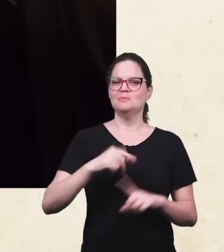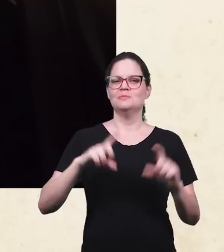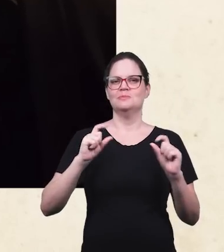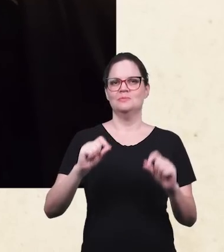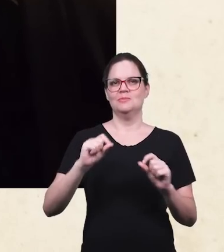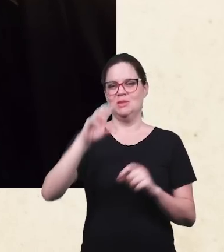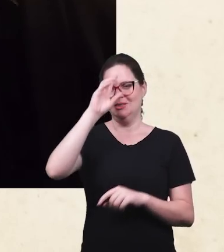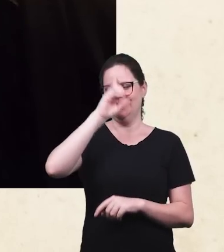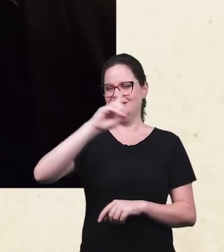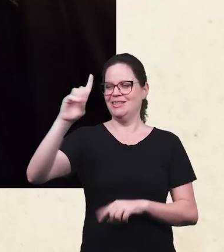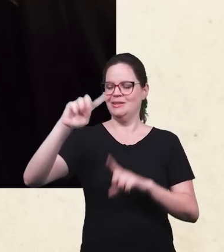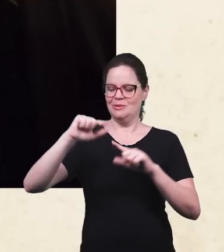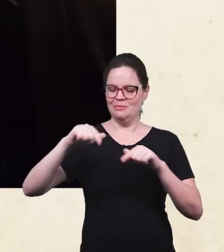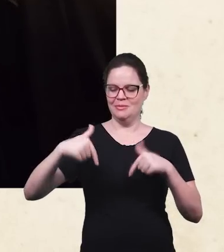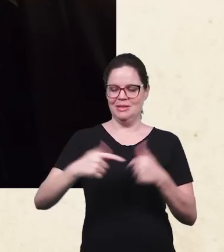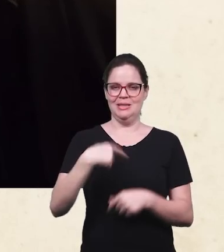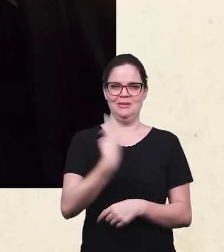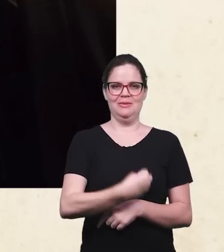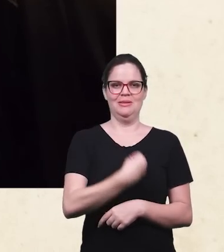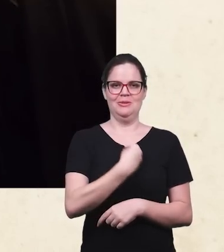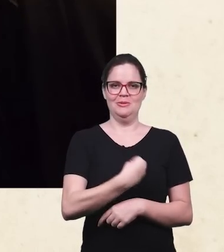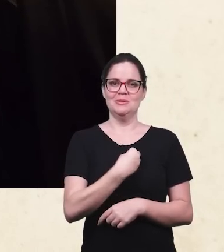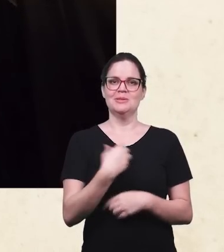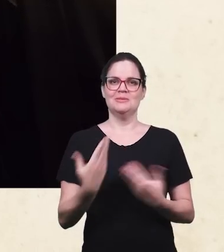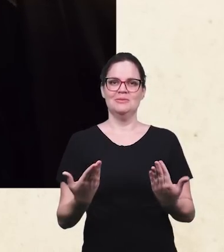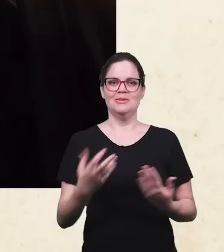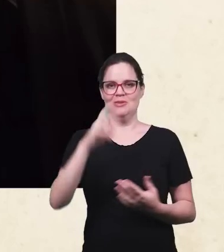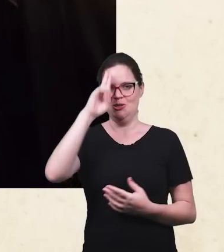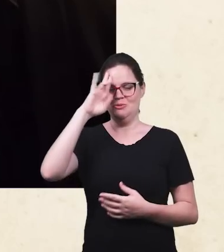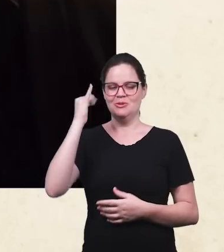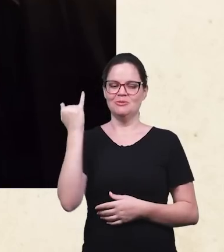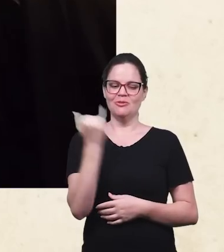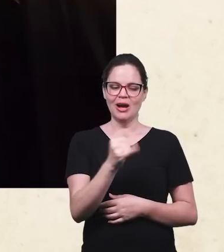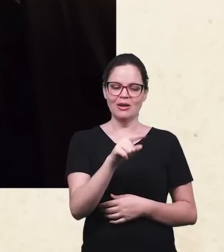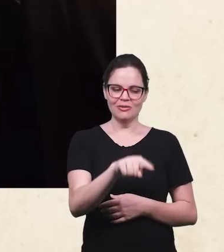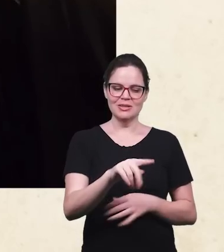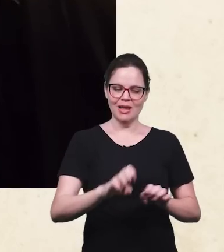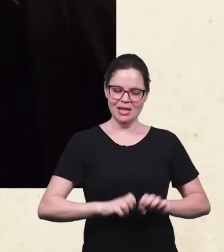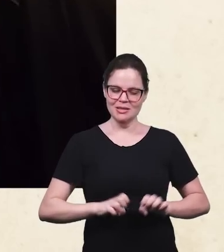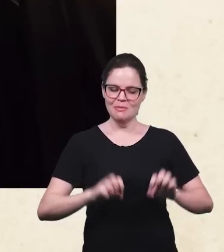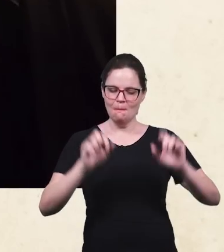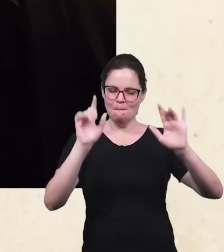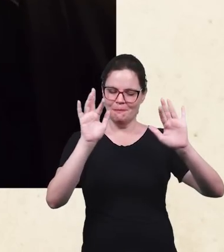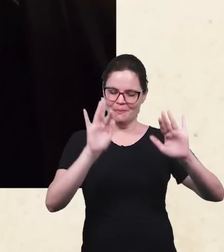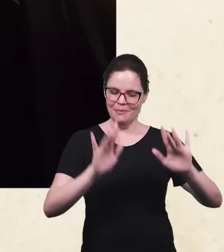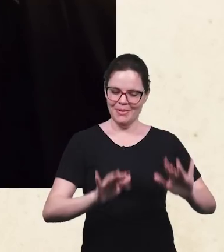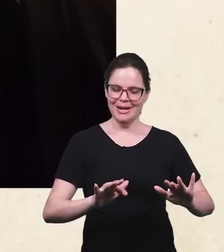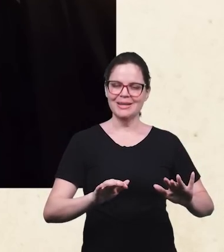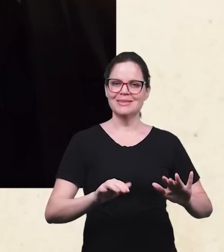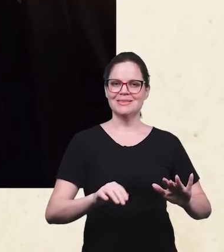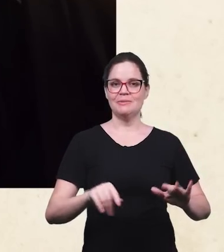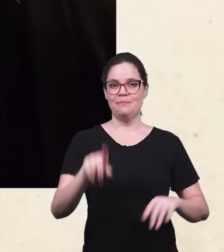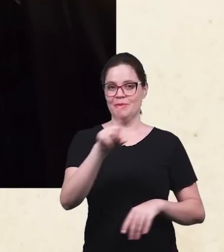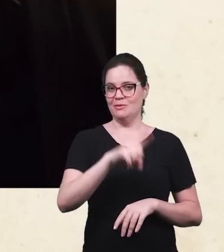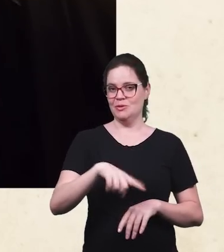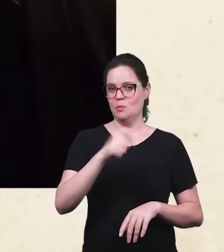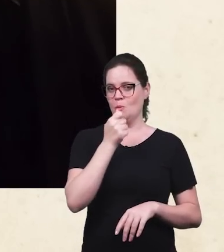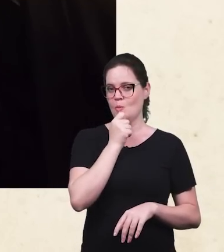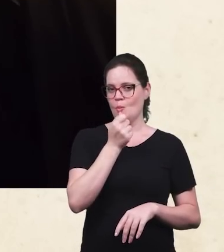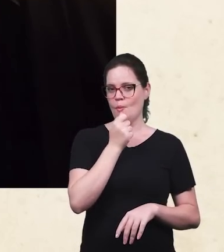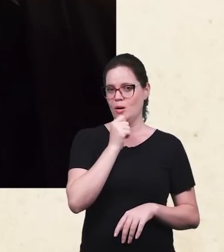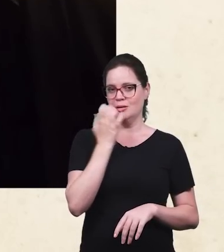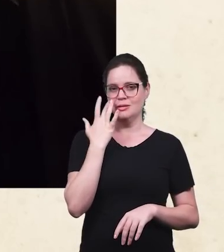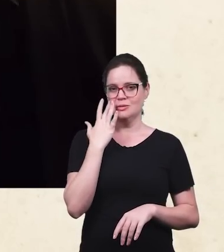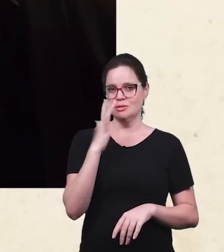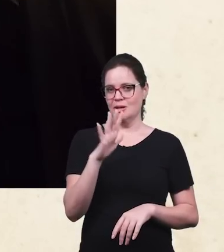sabemos. Isso é obra de Deus. Tu és rica. E os outros que não conhecem